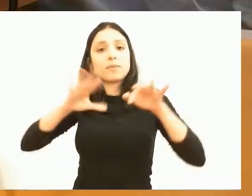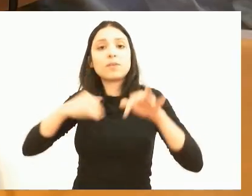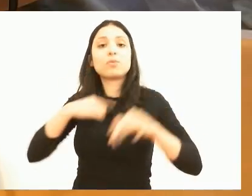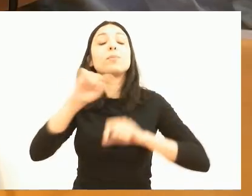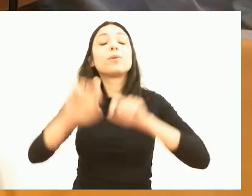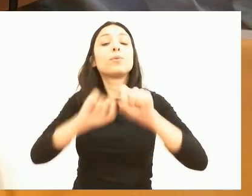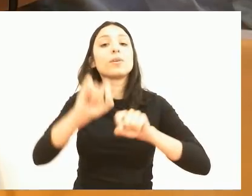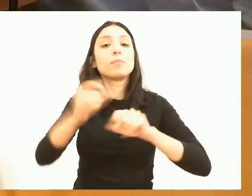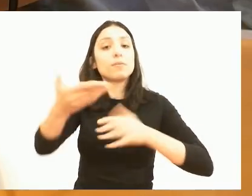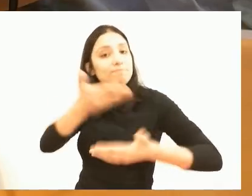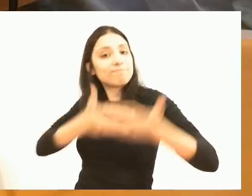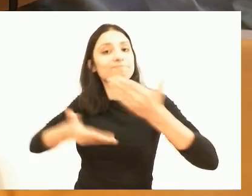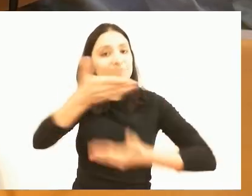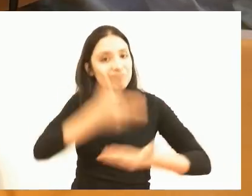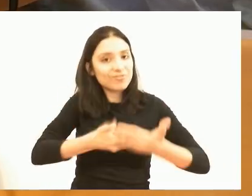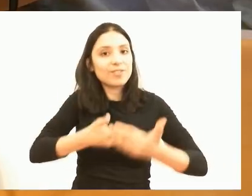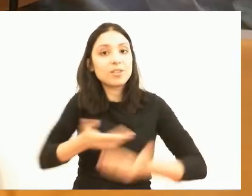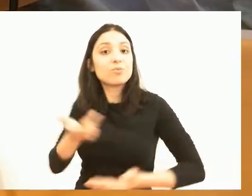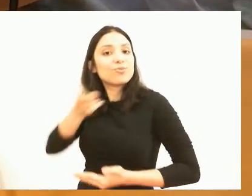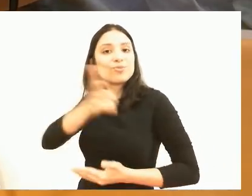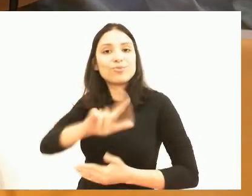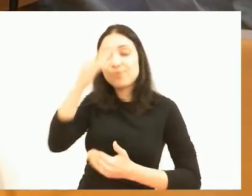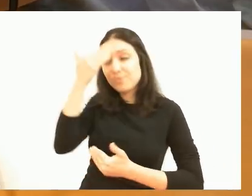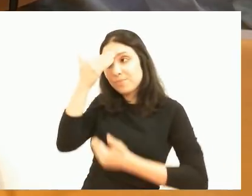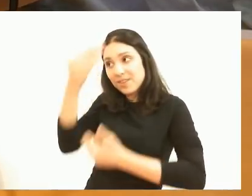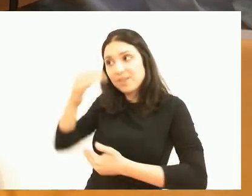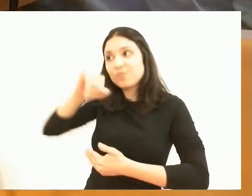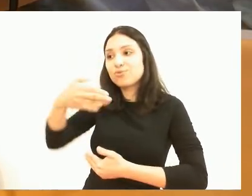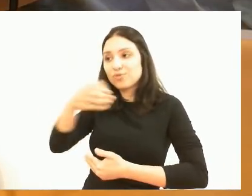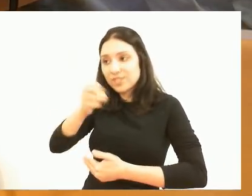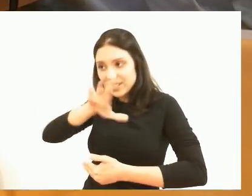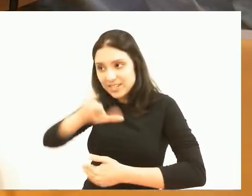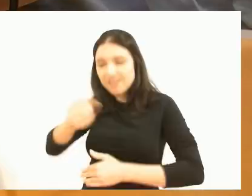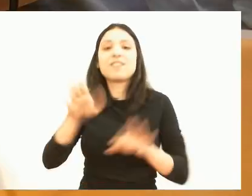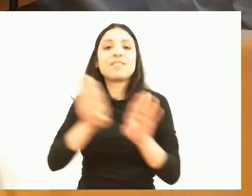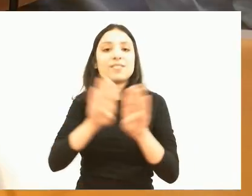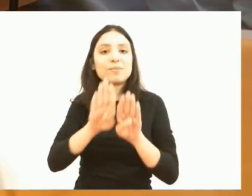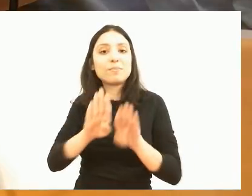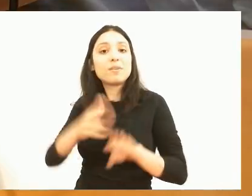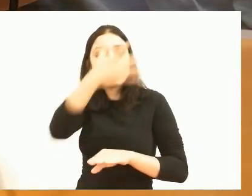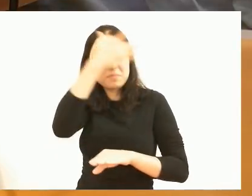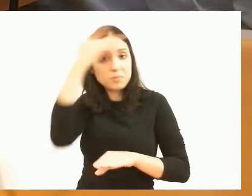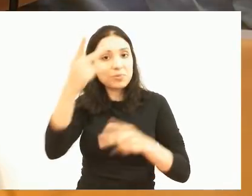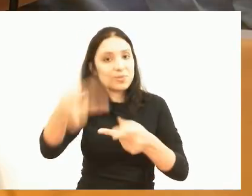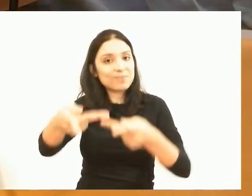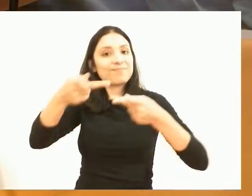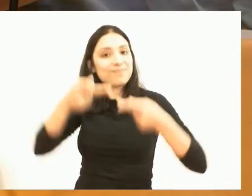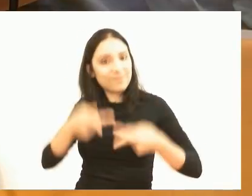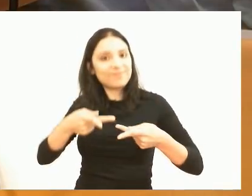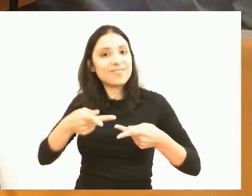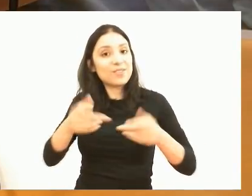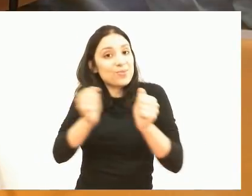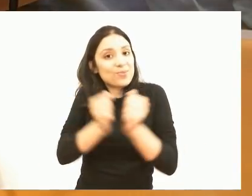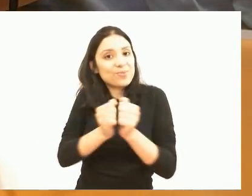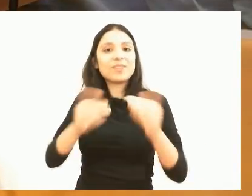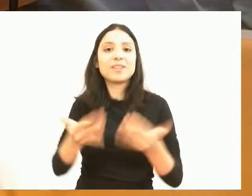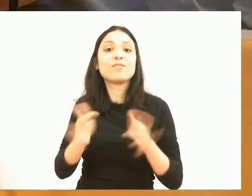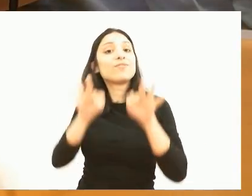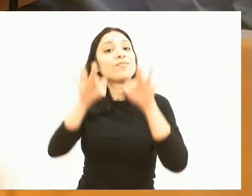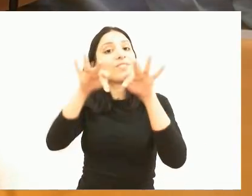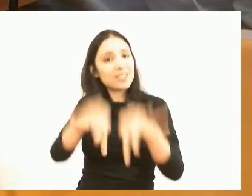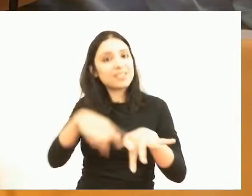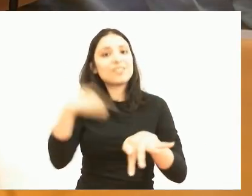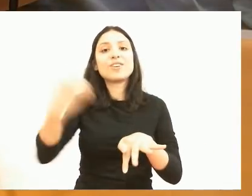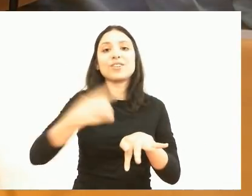então mais uma vez muito obrigado a jussara muito obrigado a todos que puderam vir estar aqui com a gente ea gente encerra aqui então